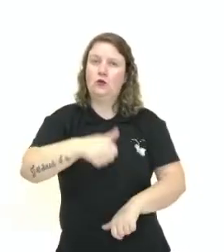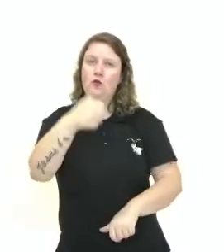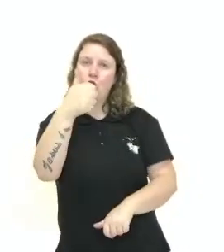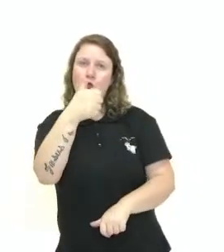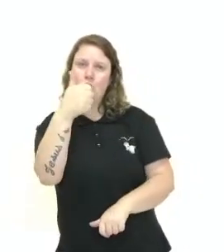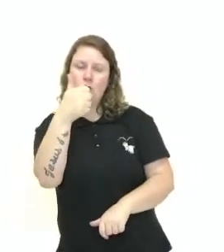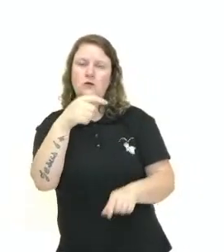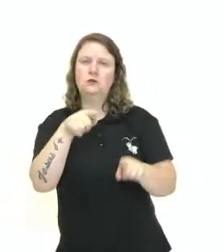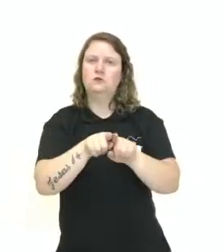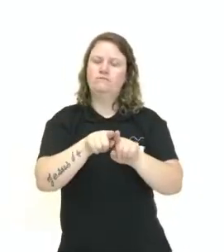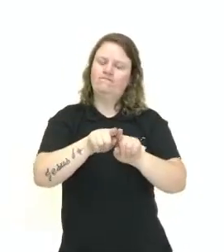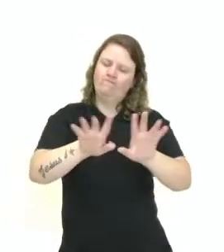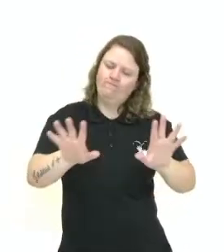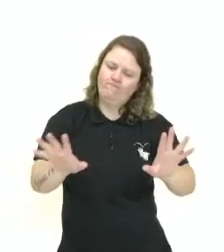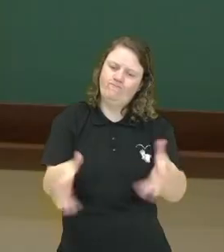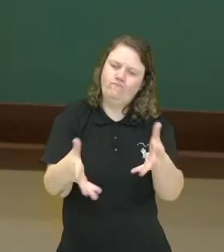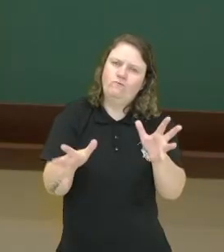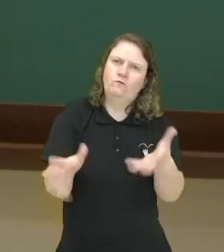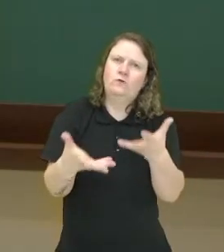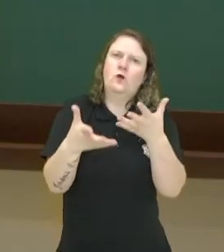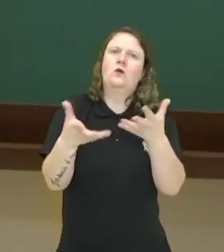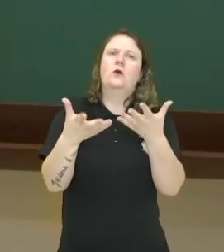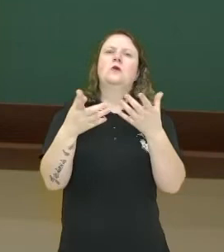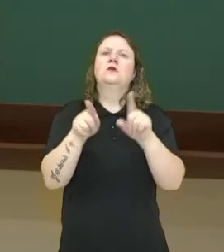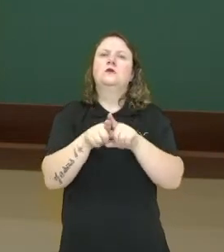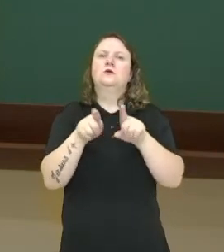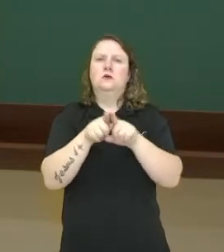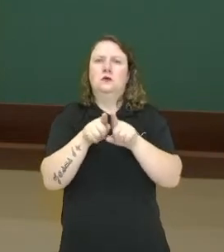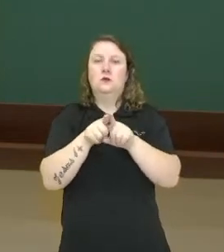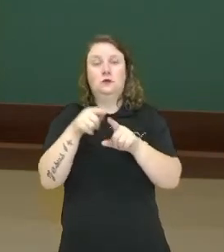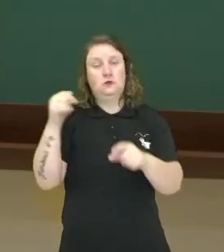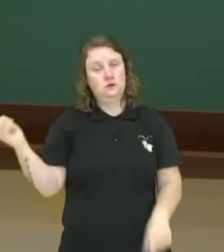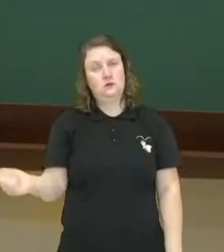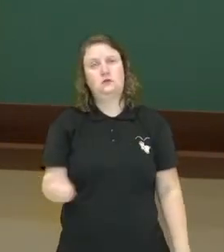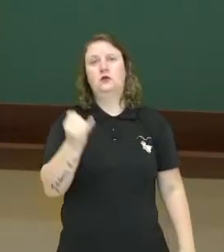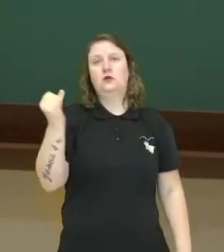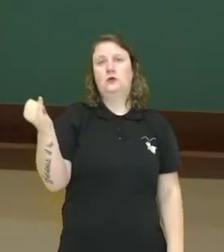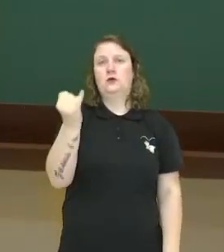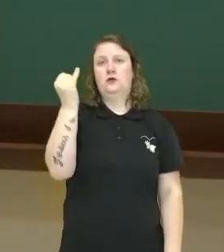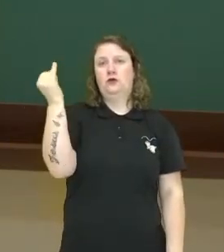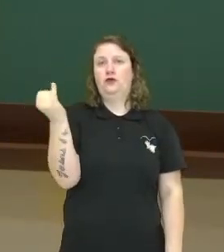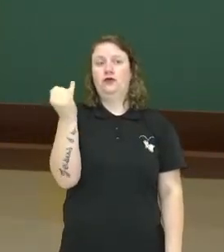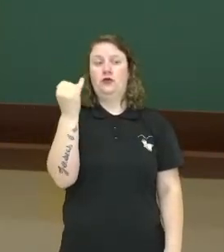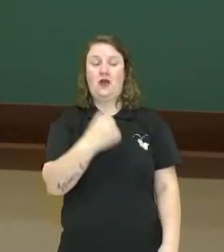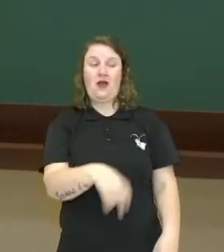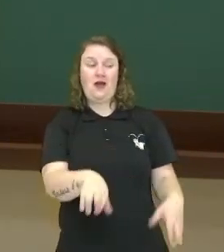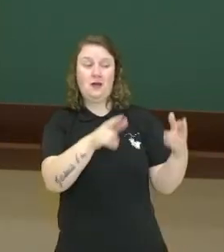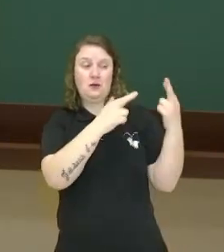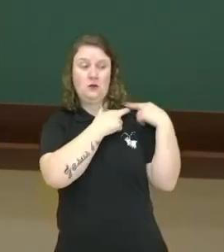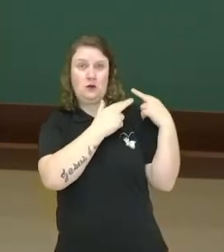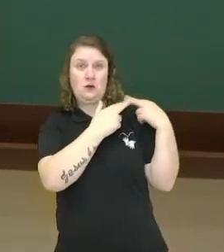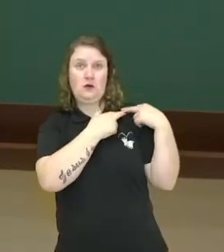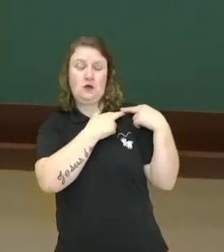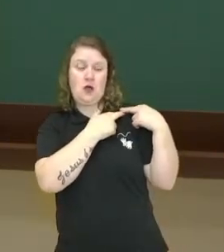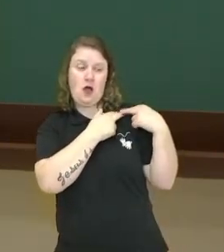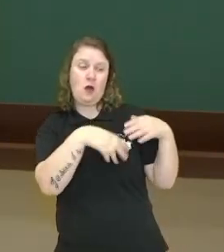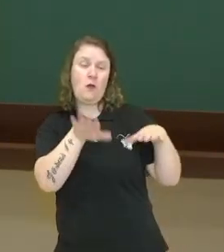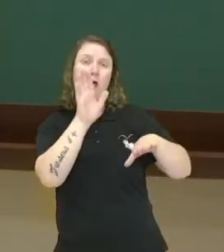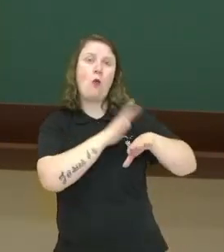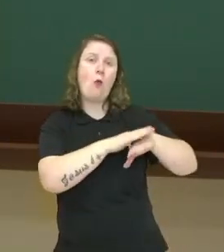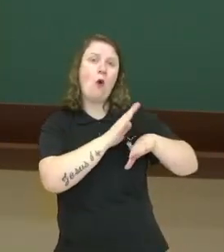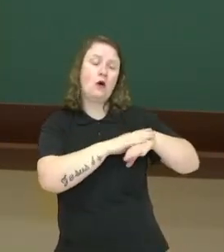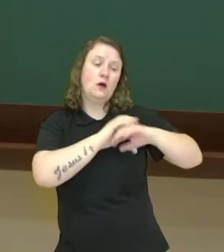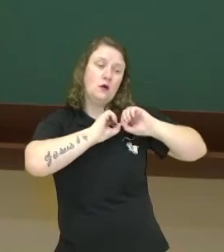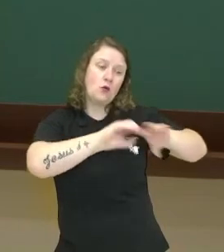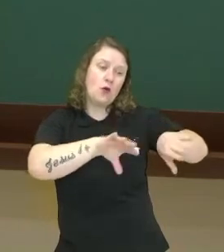fortalecendo ali toda essa questão do idioma, também é importantíssimo e é papel da educação, né? Torna